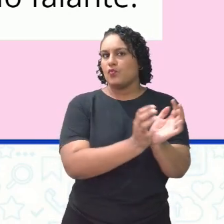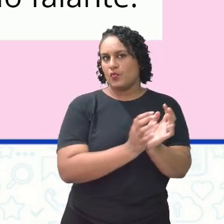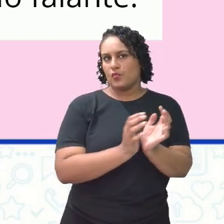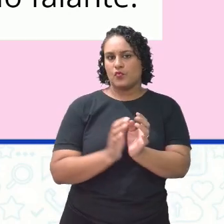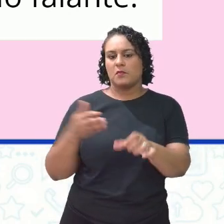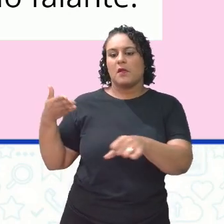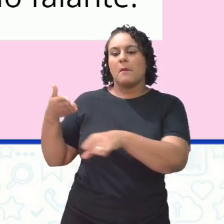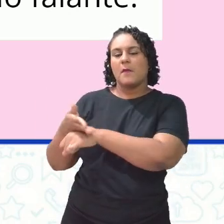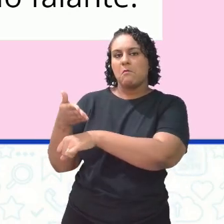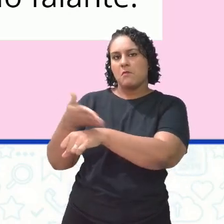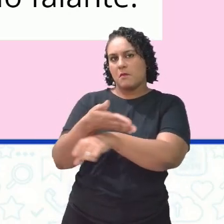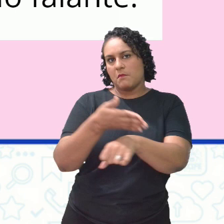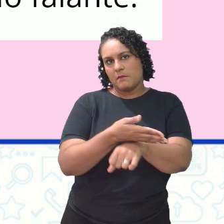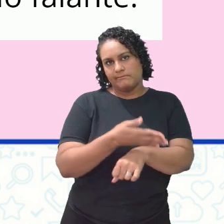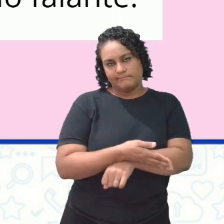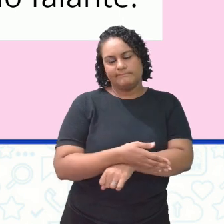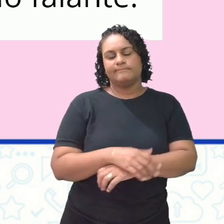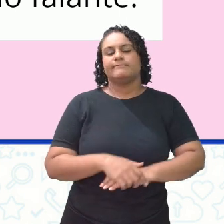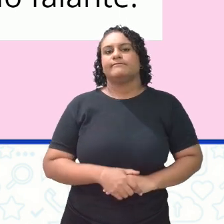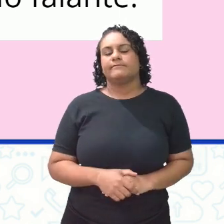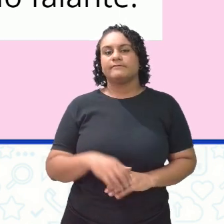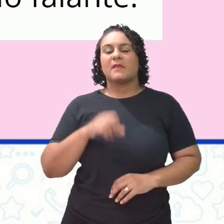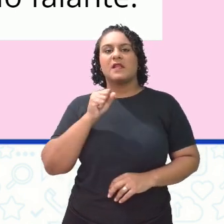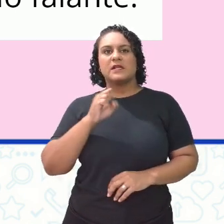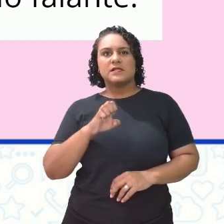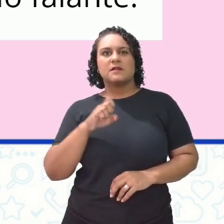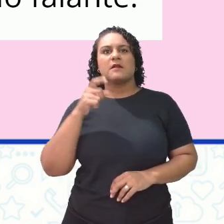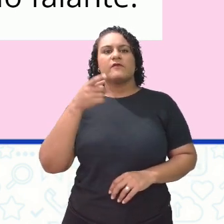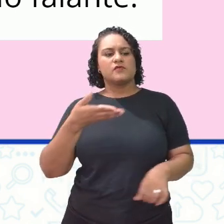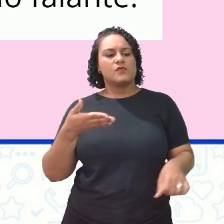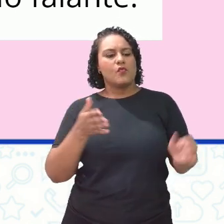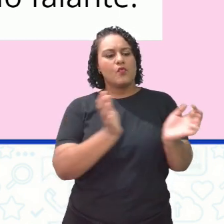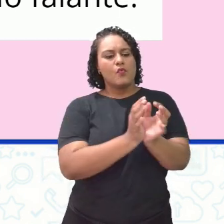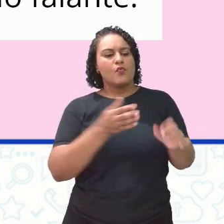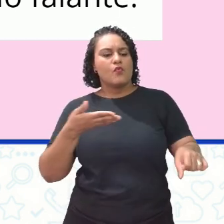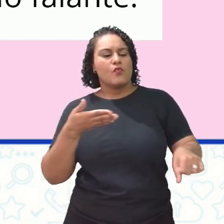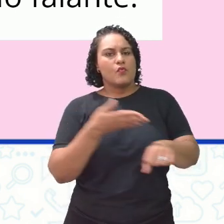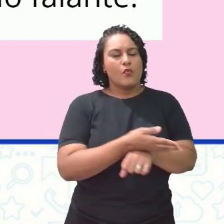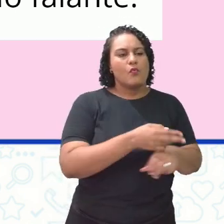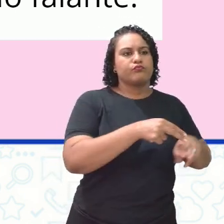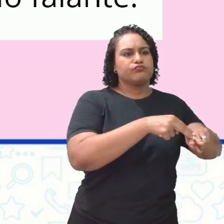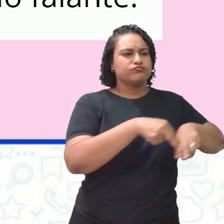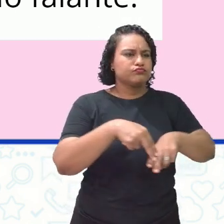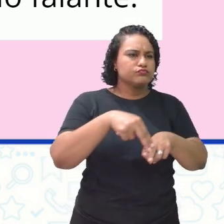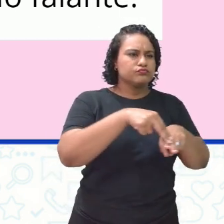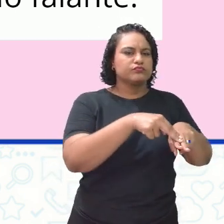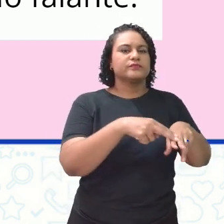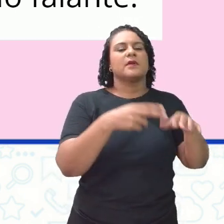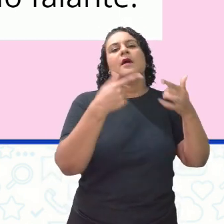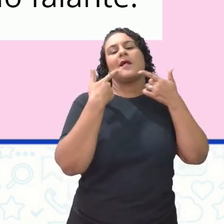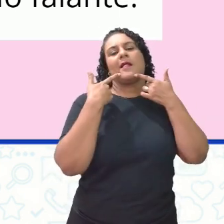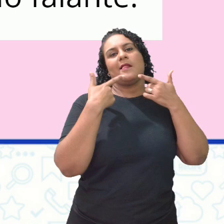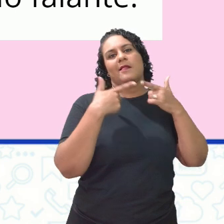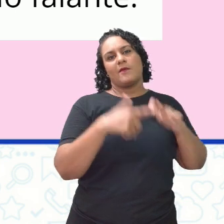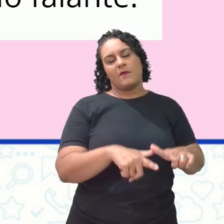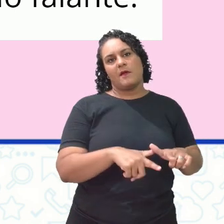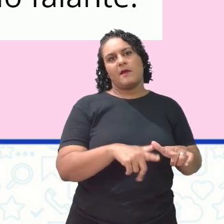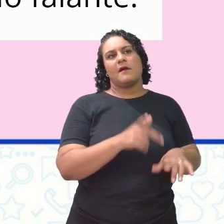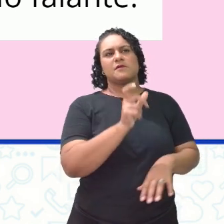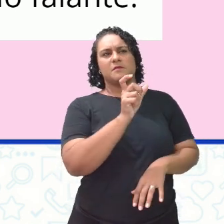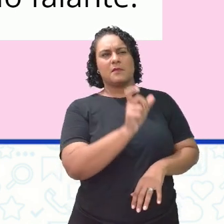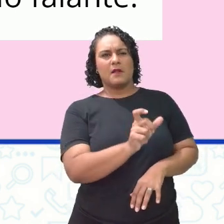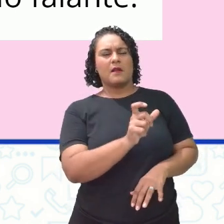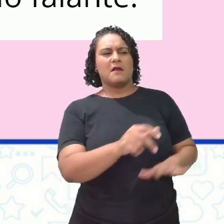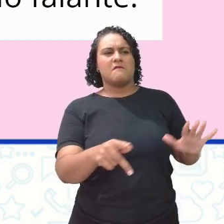do falante, como citei para vocês. Se você for lá e conhecer um grupo de sufista, eles têm palavras que